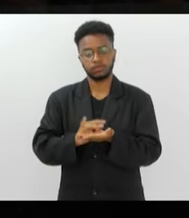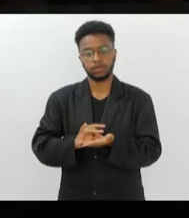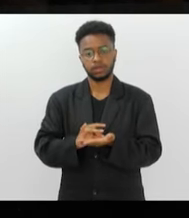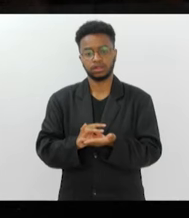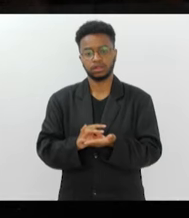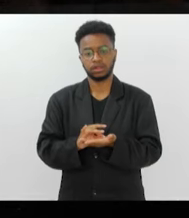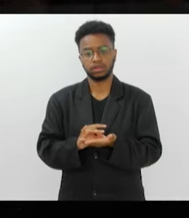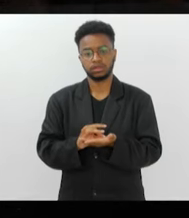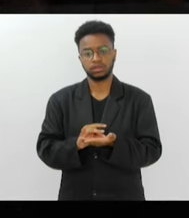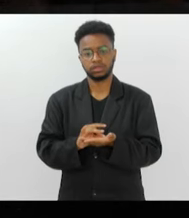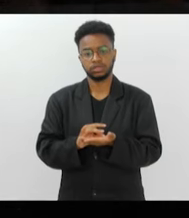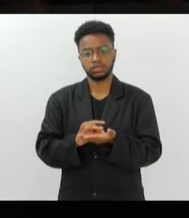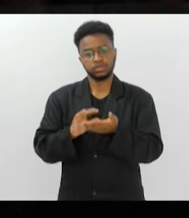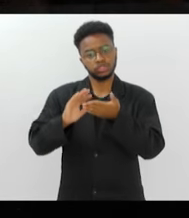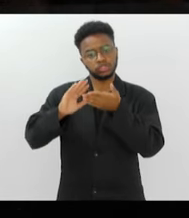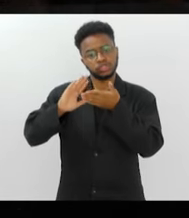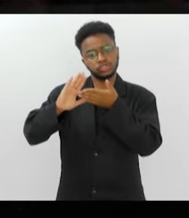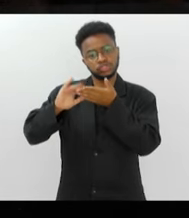eles tiram do ar